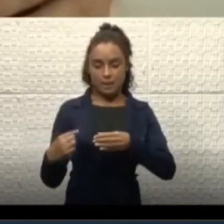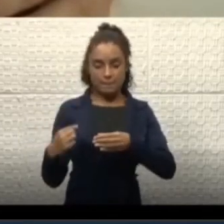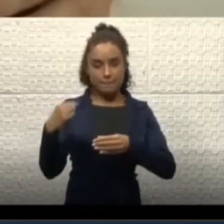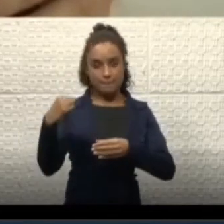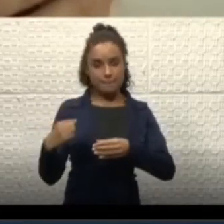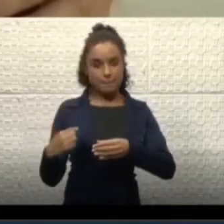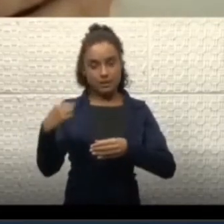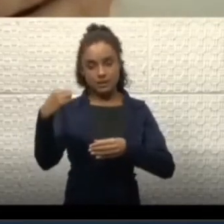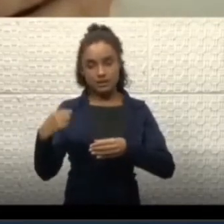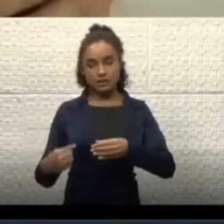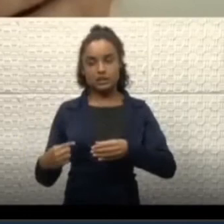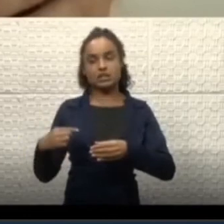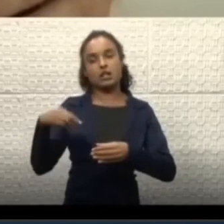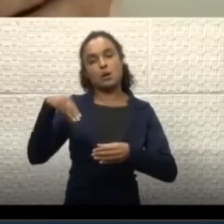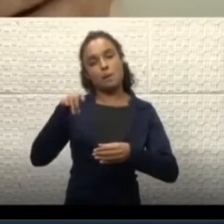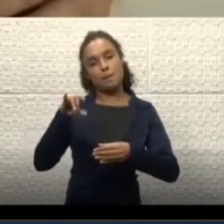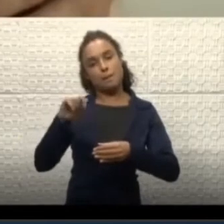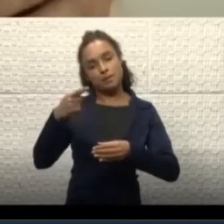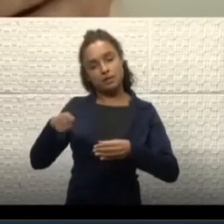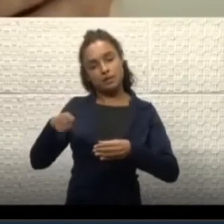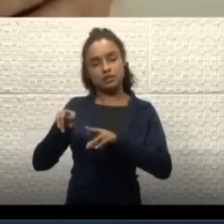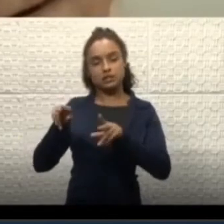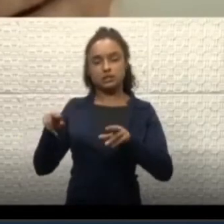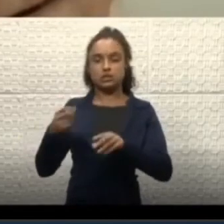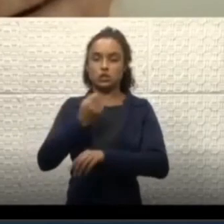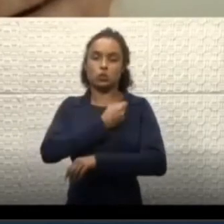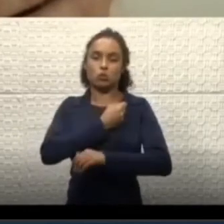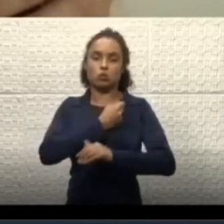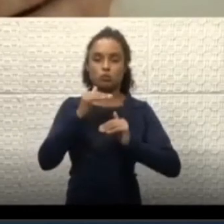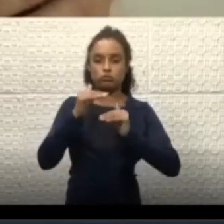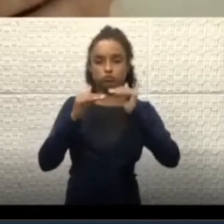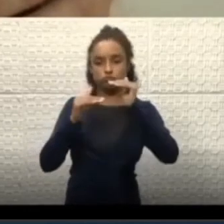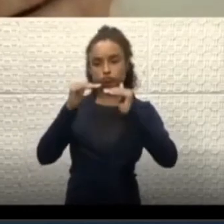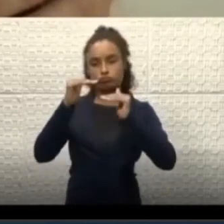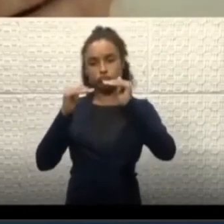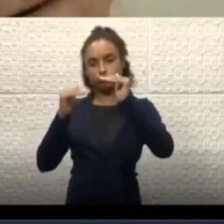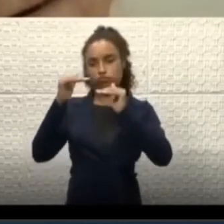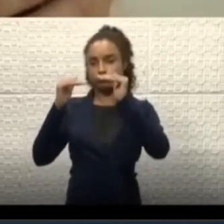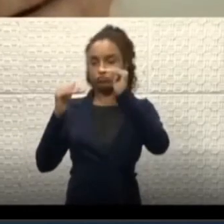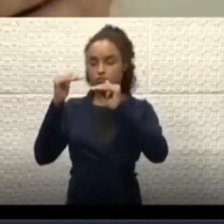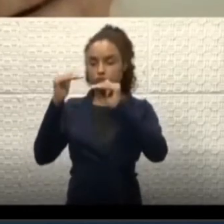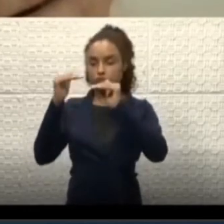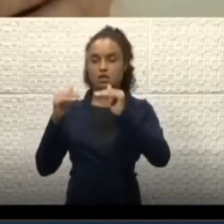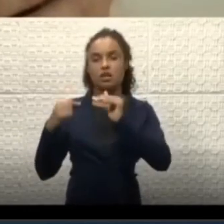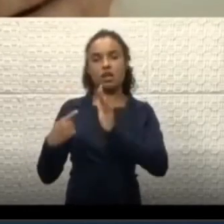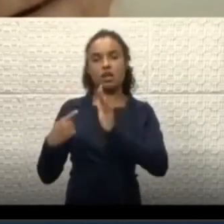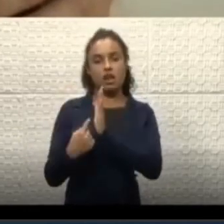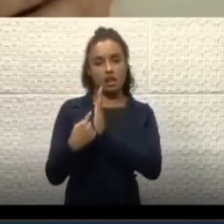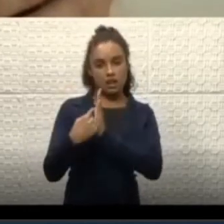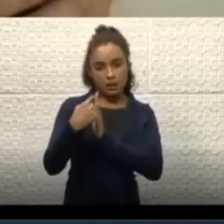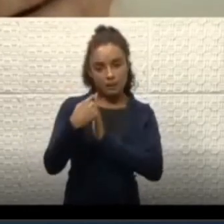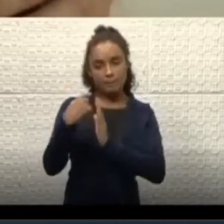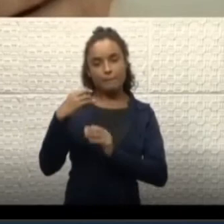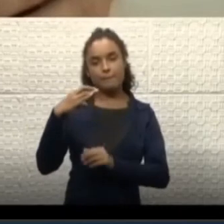de medição maior, então ela tem uma calibração e uma